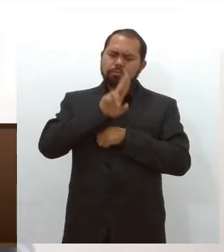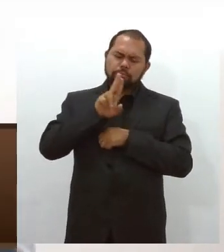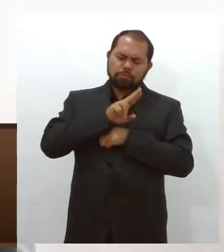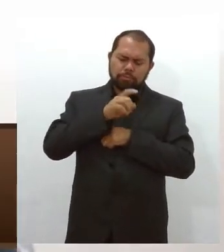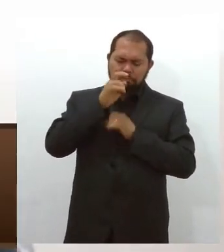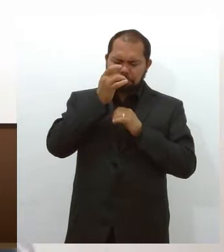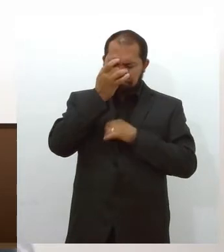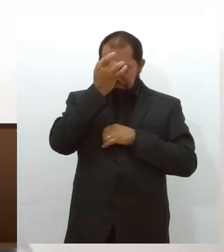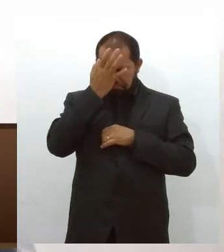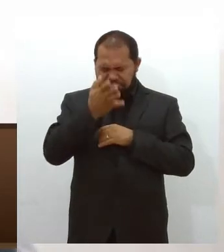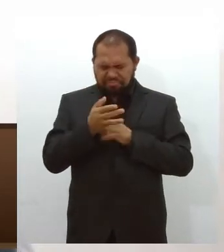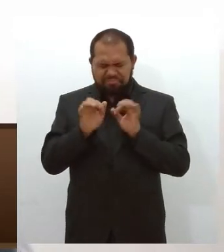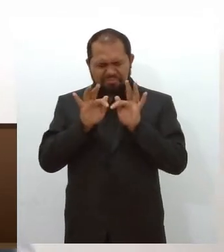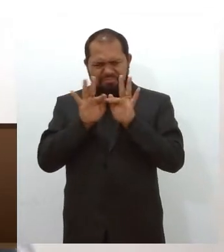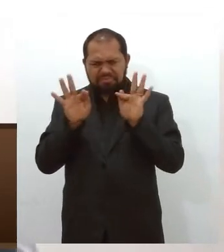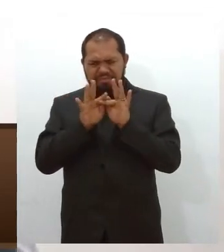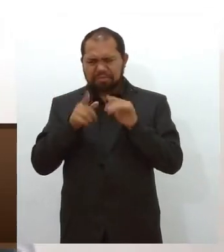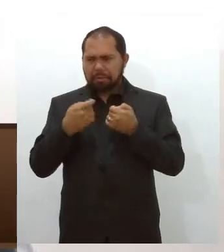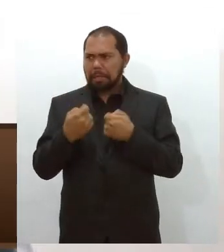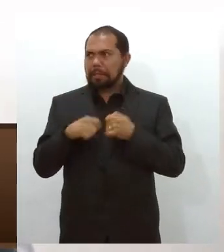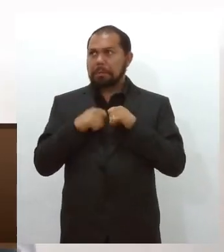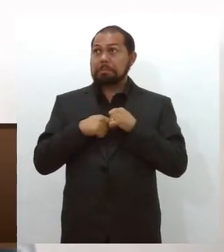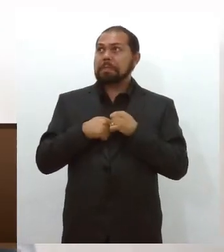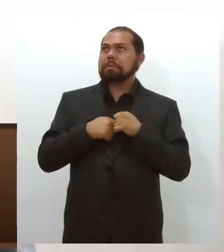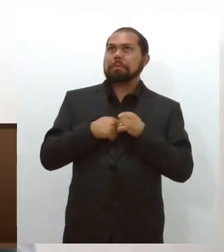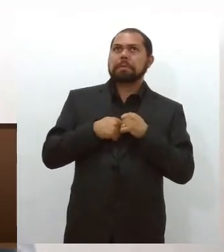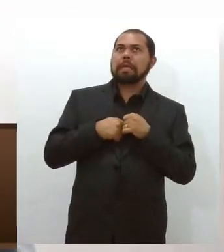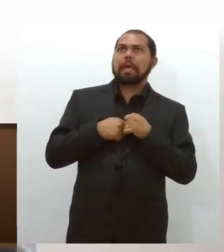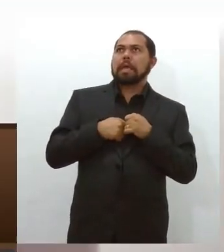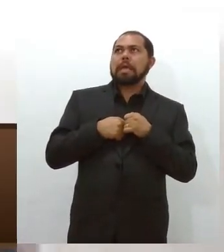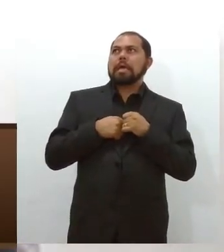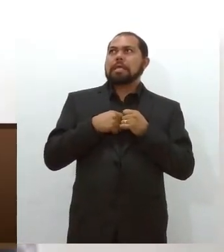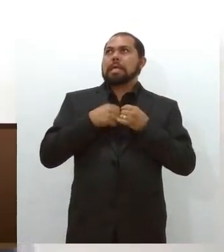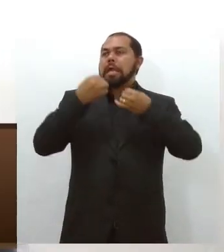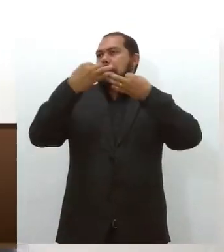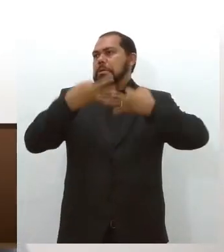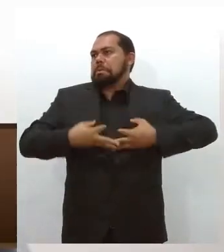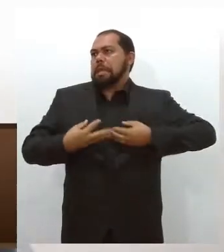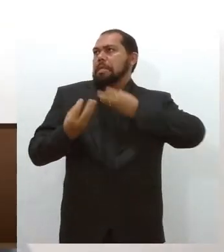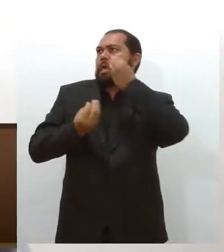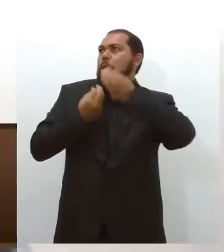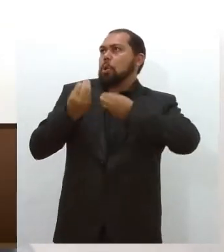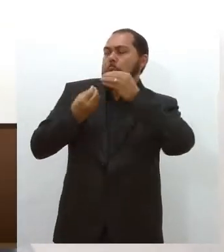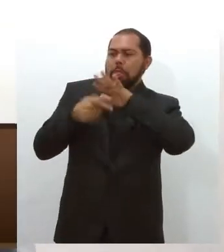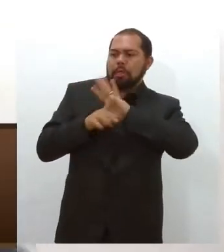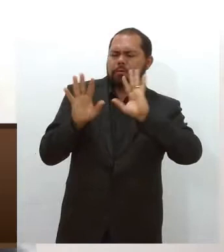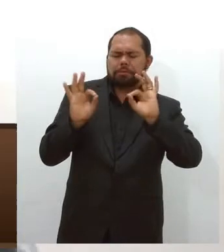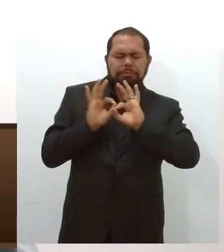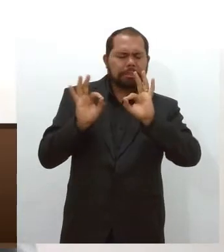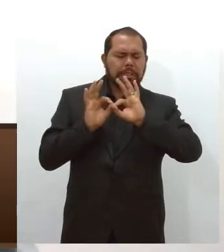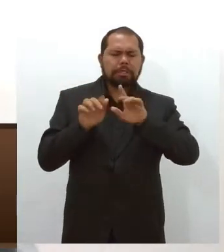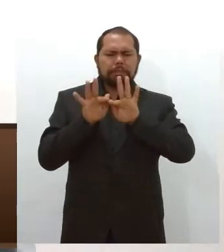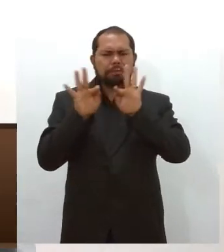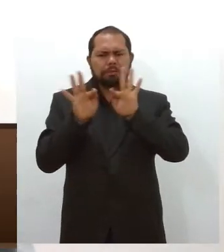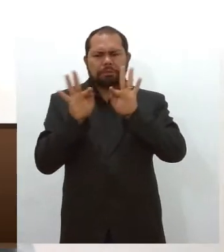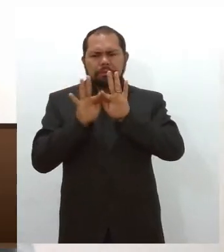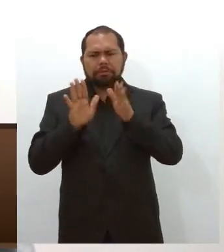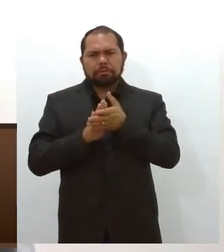não demanda qualquer explicação a mais do que qualquer uso de um aplicativo